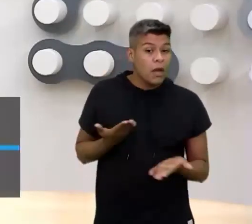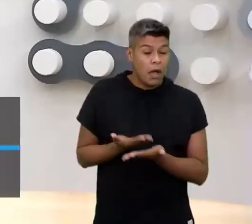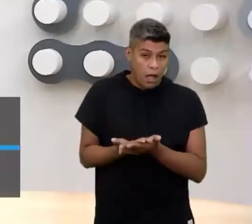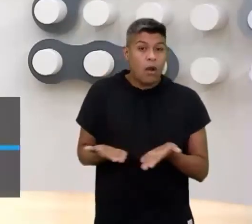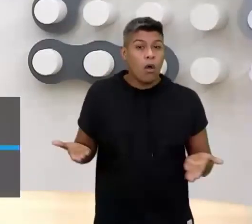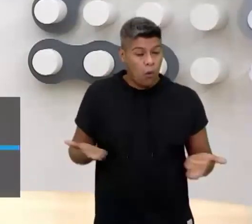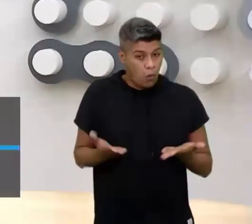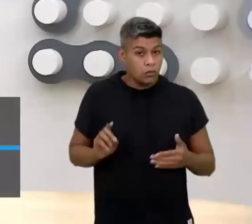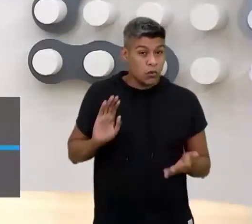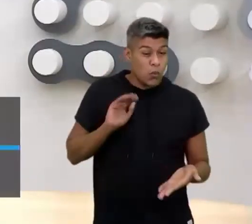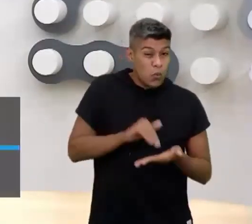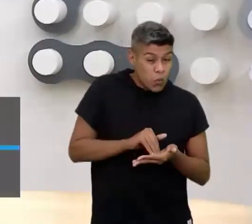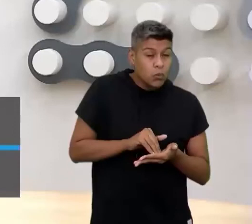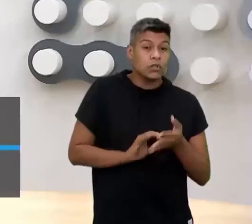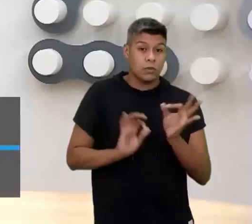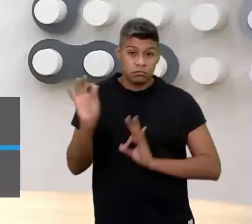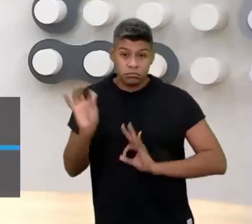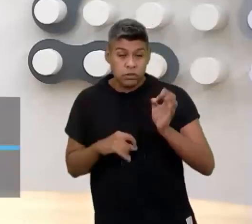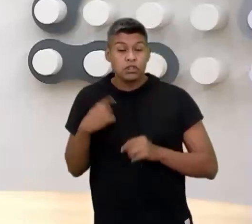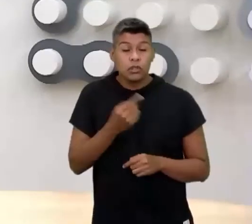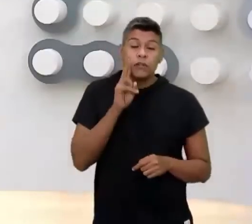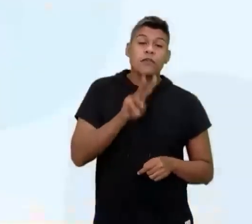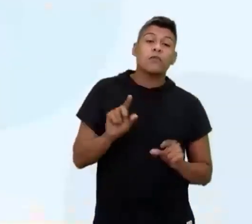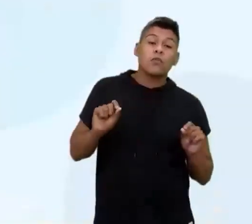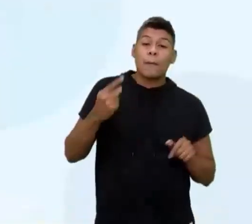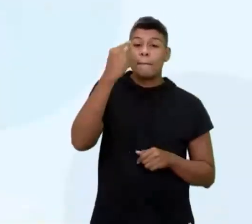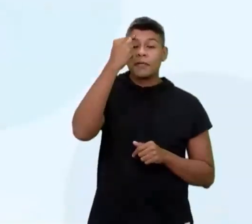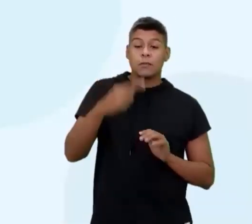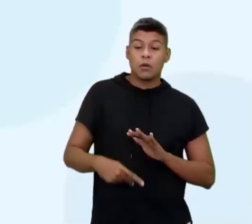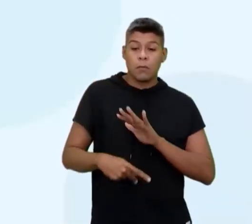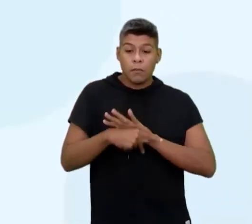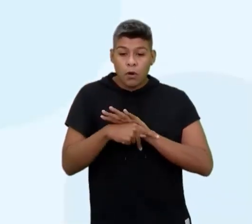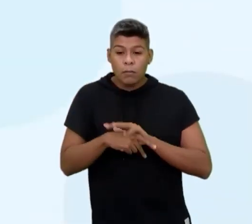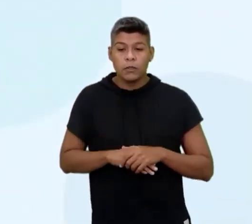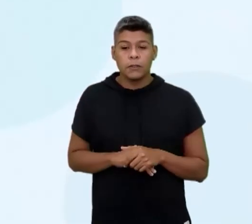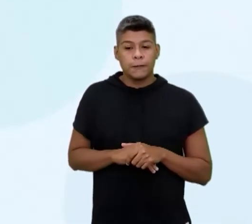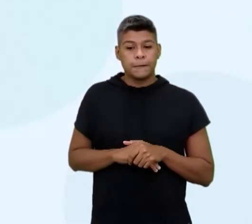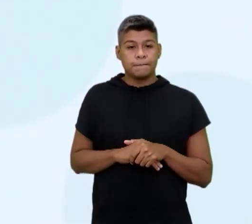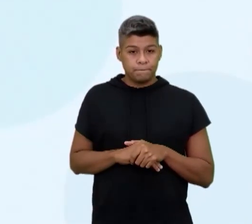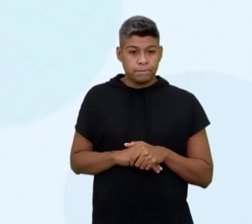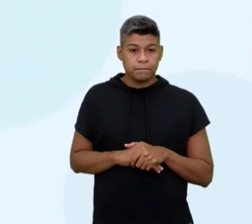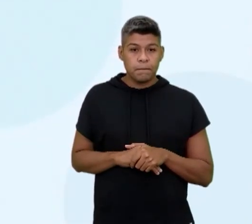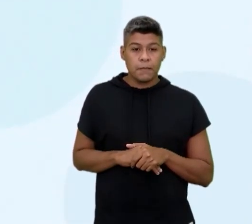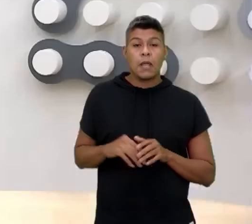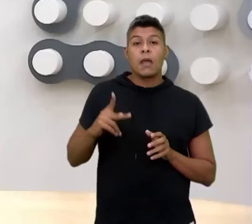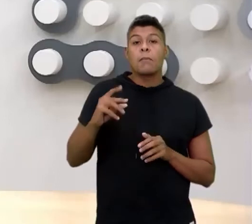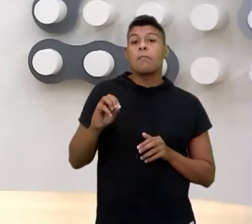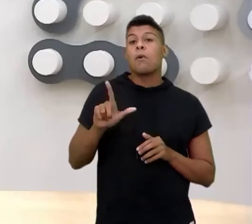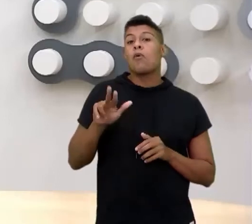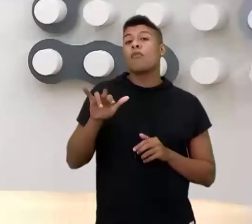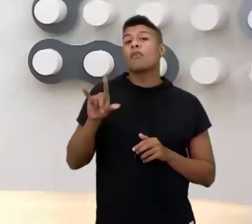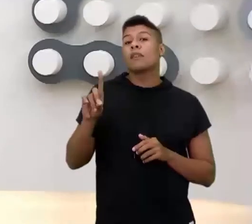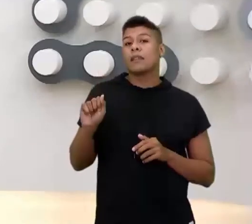de hoje, nessa última sistematização, nós vimos o pensamento de Paul Vidal de Lablache, né, o